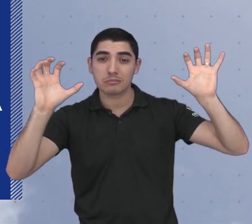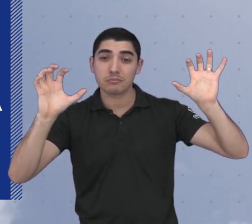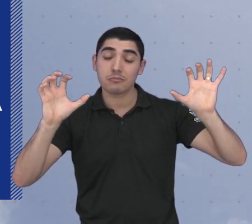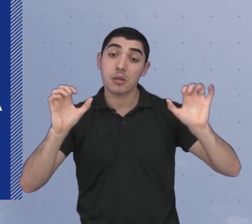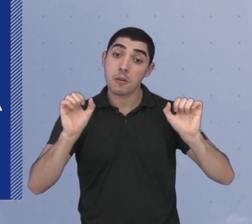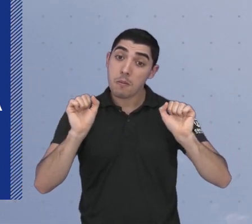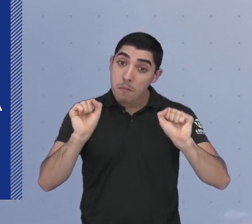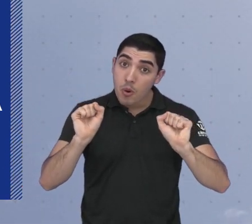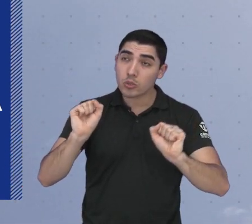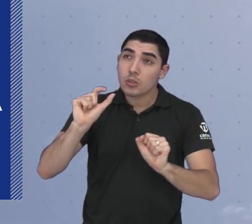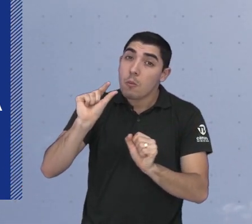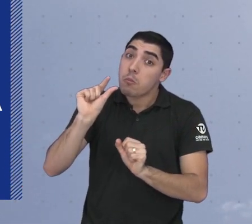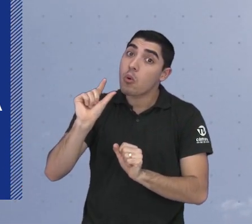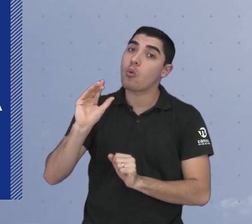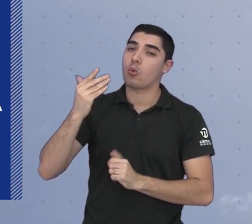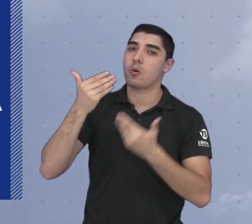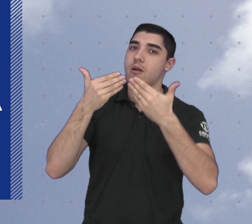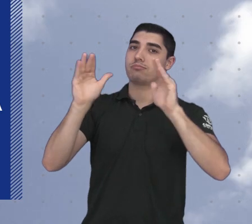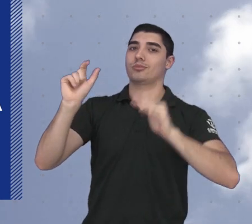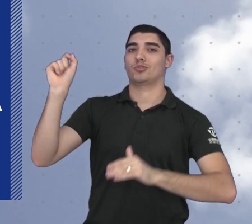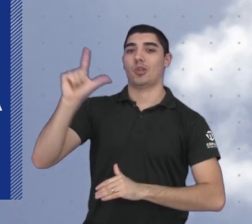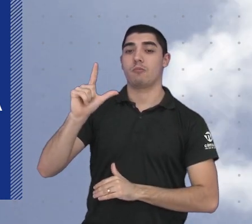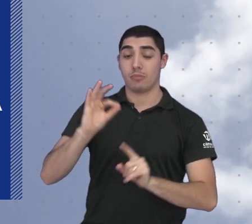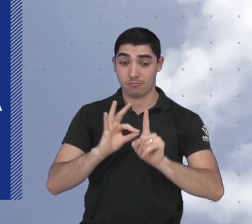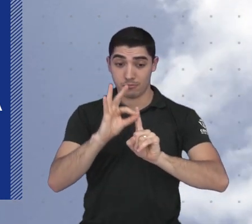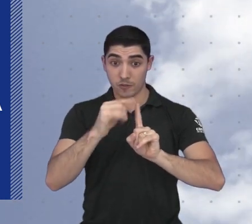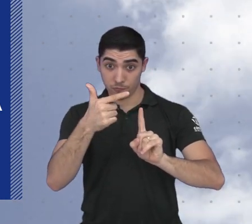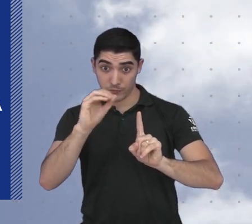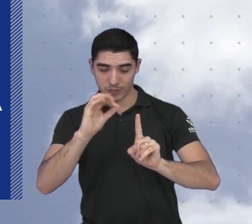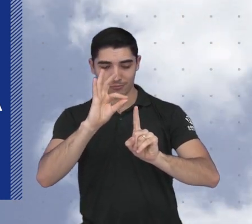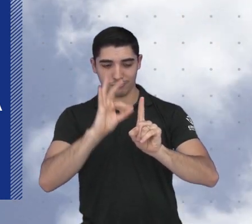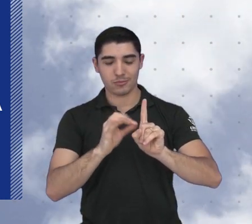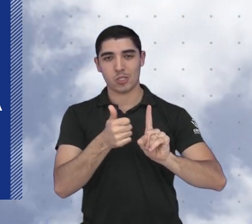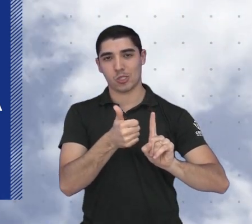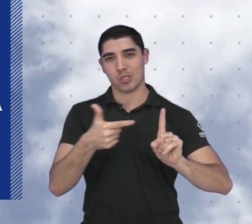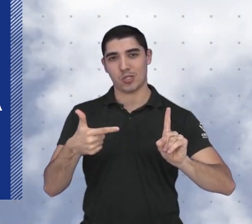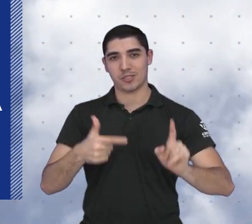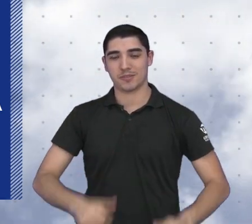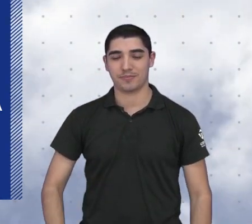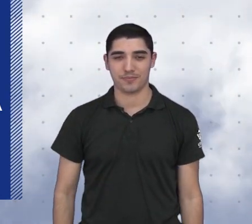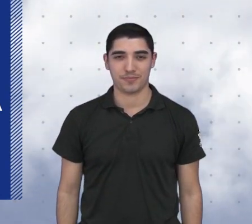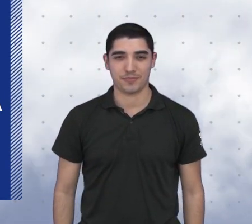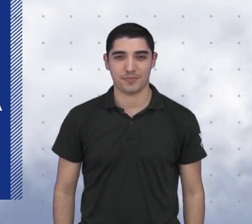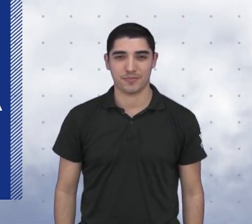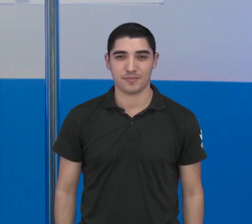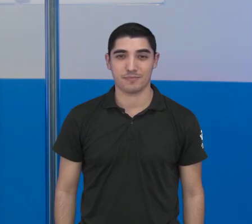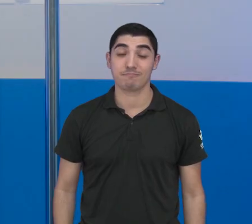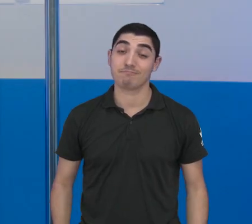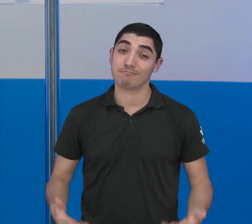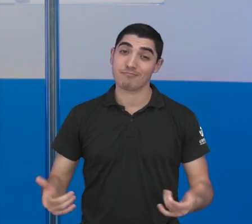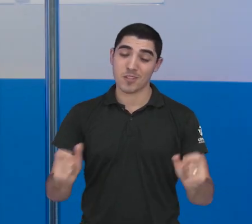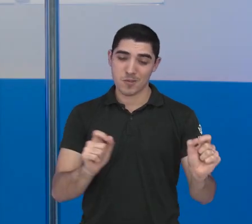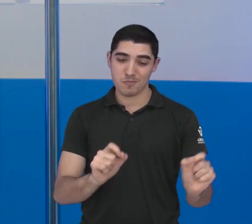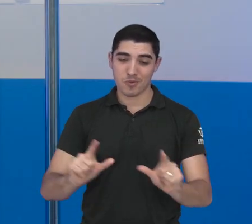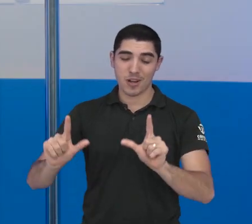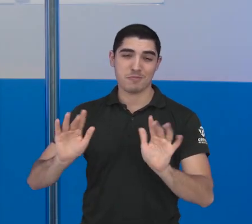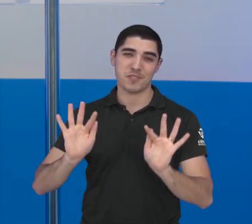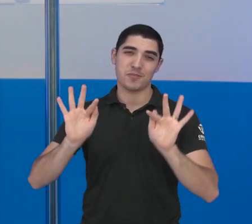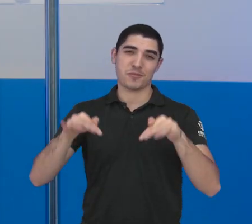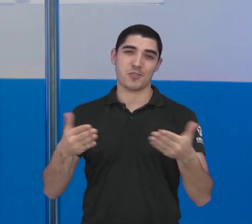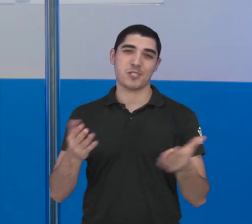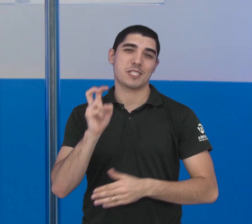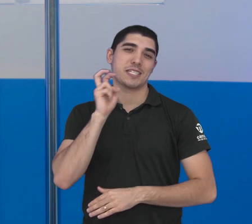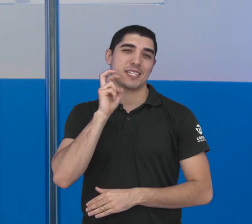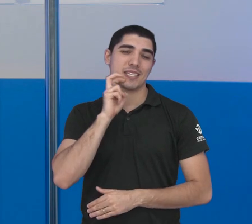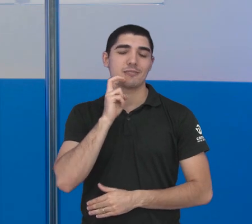e possível abertura de sol. A máxima será de 20 e a mínima de 12 graus. E chegou ao fim o boletim